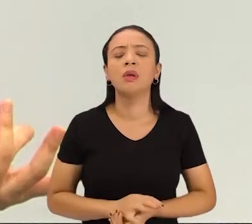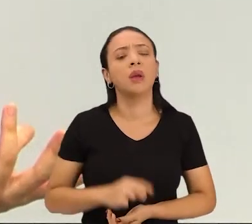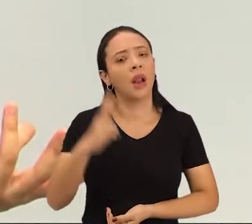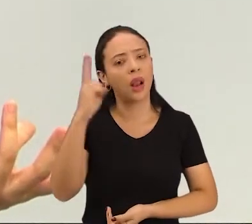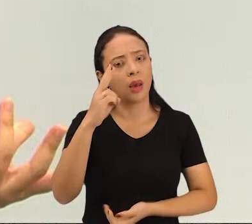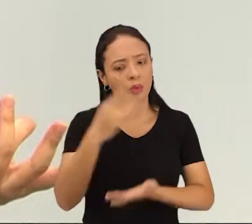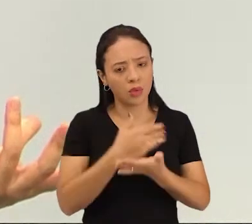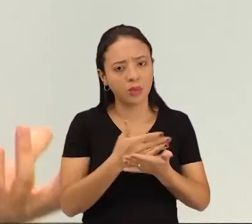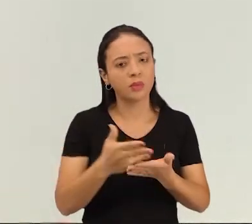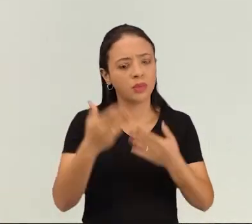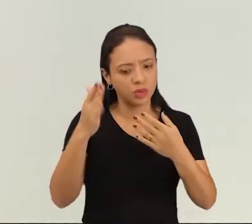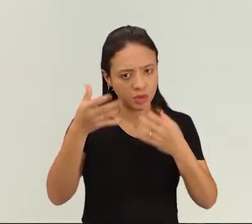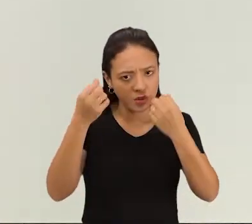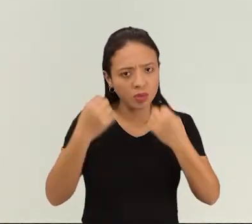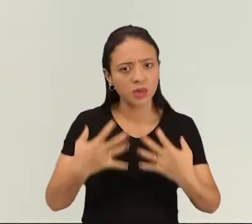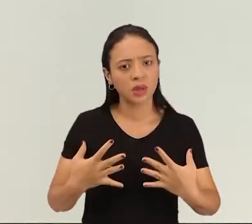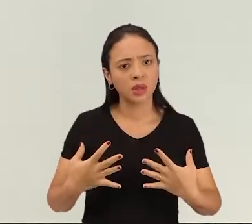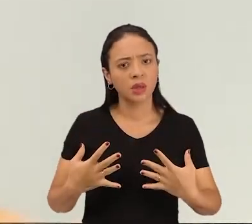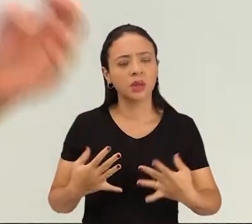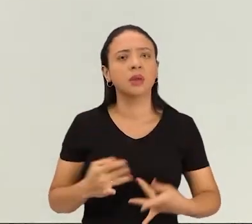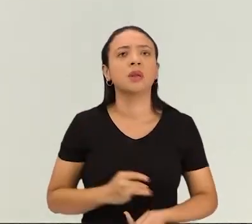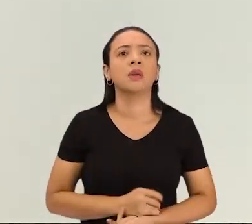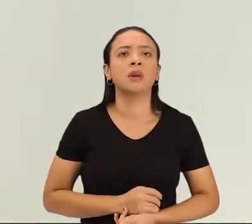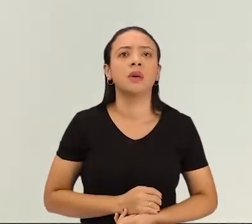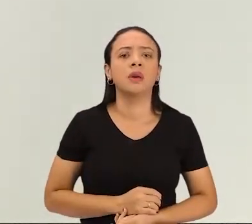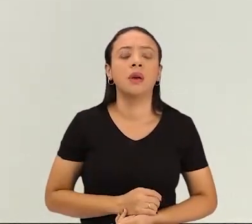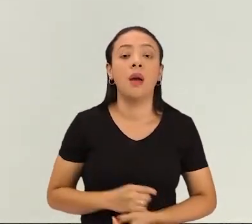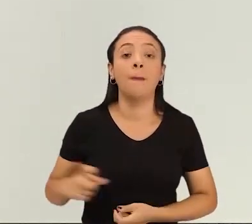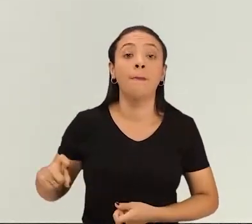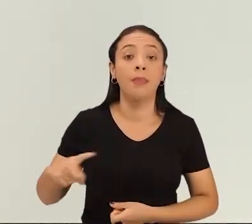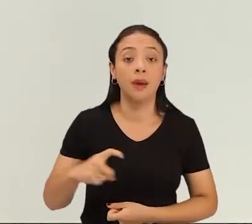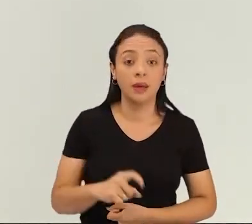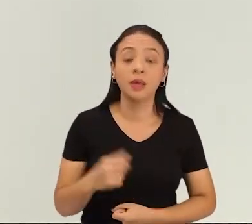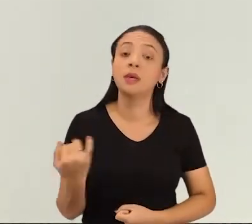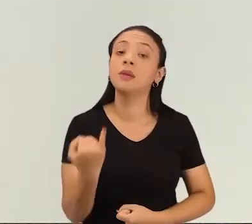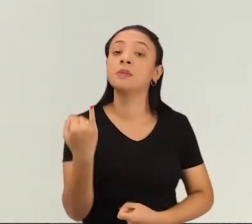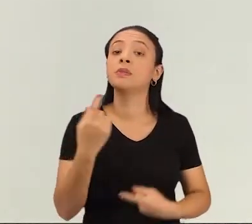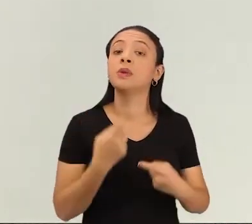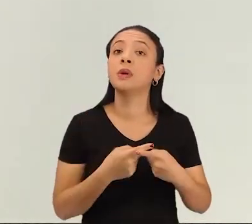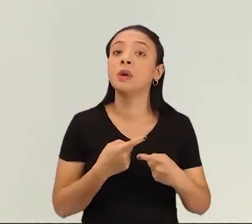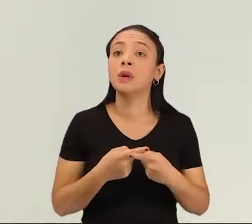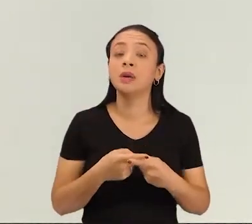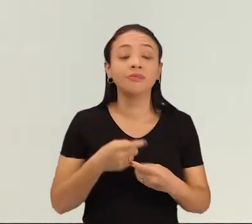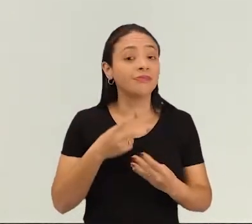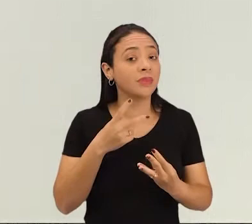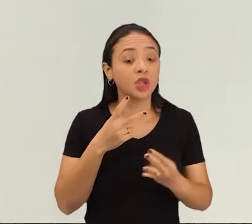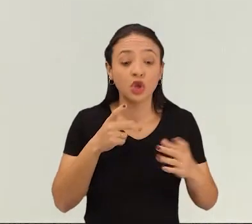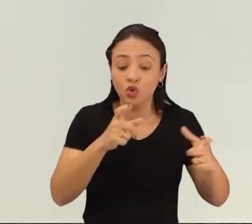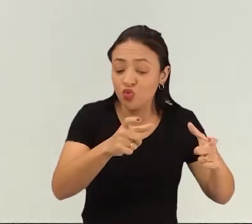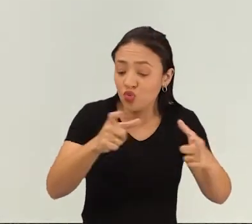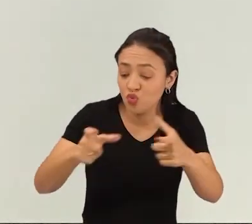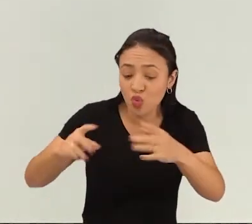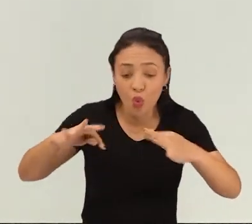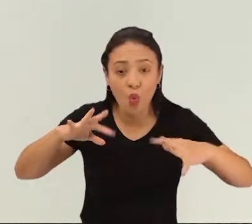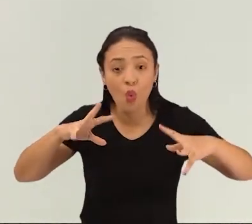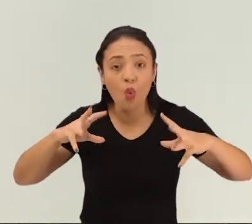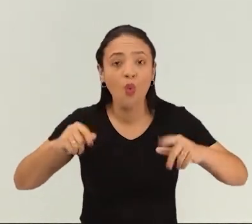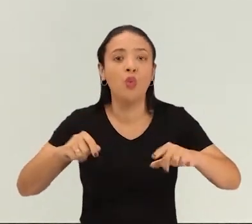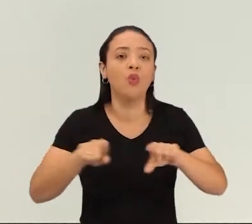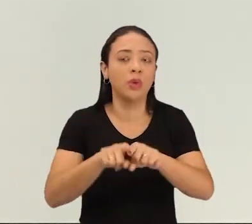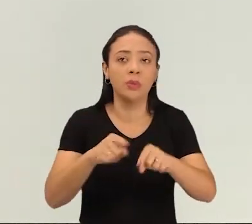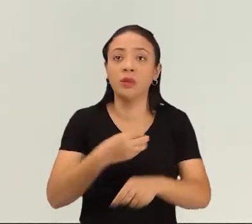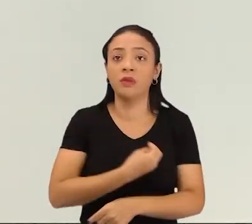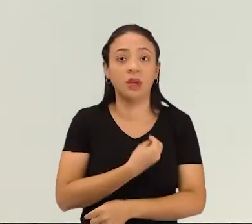início, só que vai muito além do que eu comentei lá. As bactérias são importantes porque elas estão presentes em várias atividades do